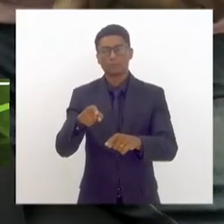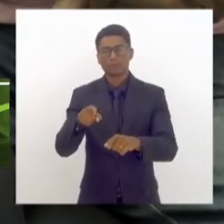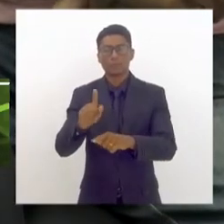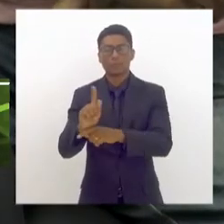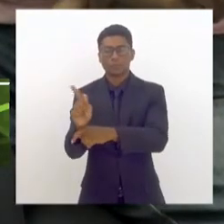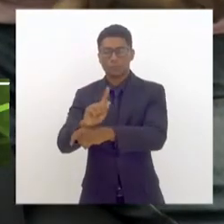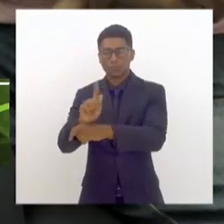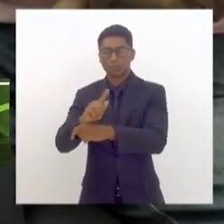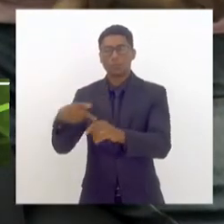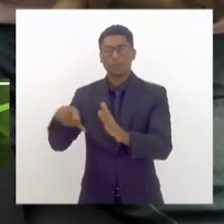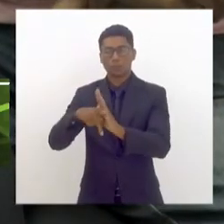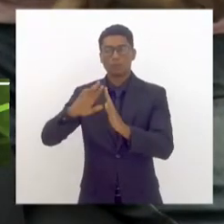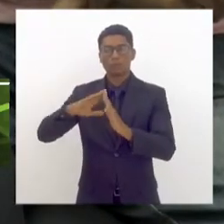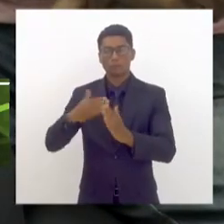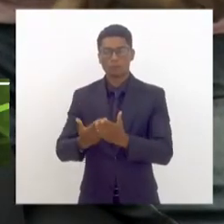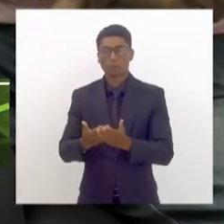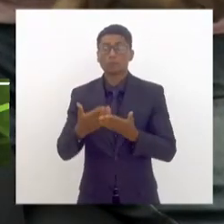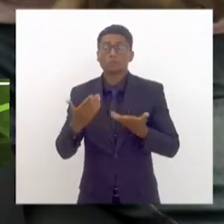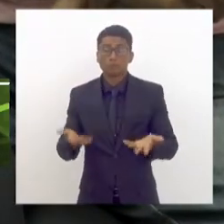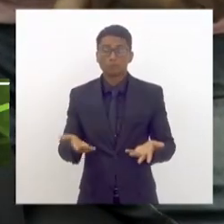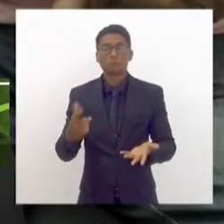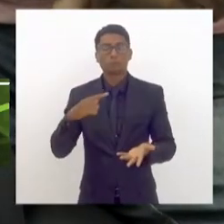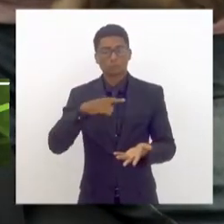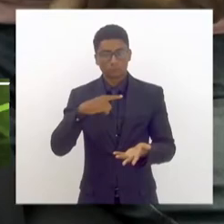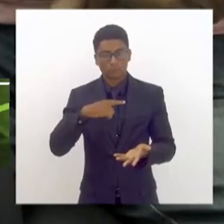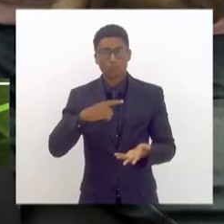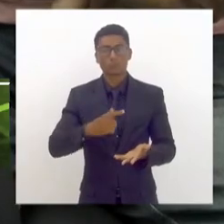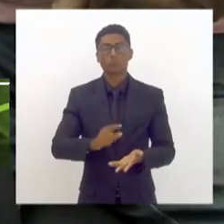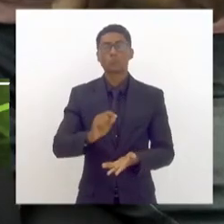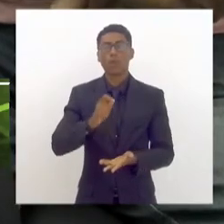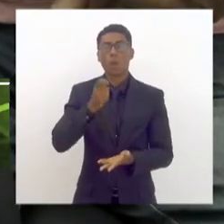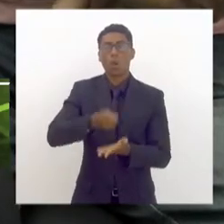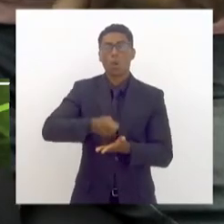Gestores escolares, então, têm a obrigação